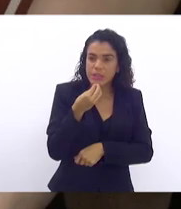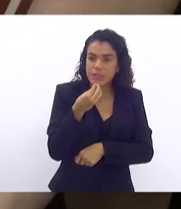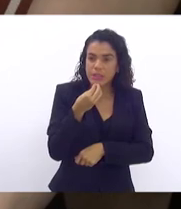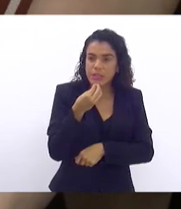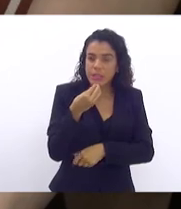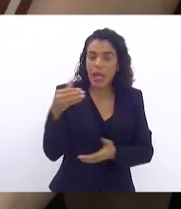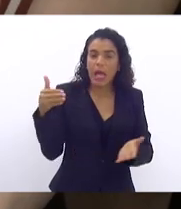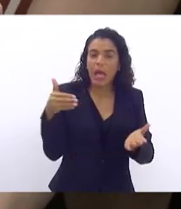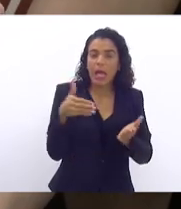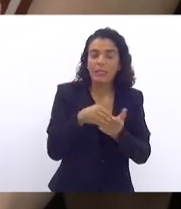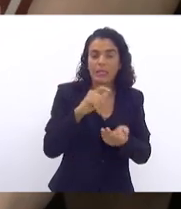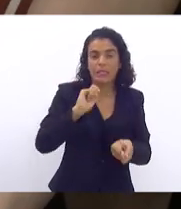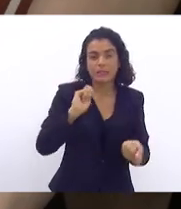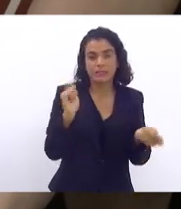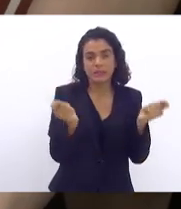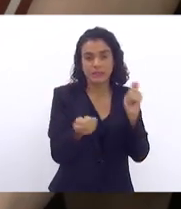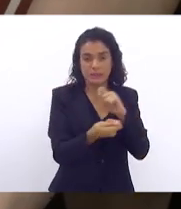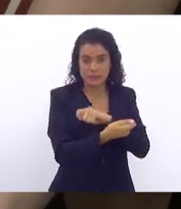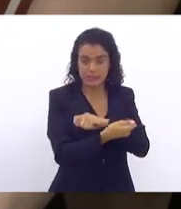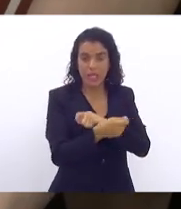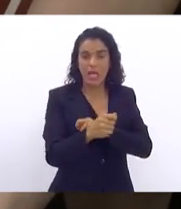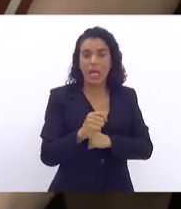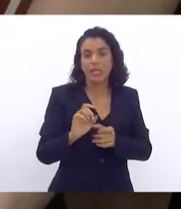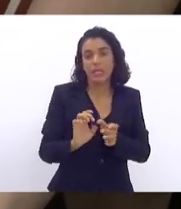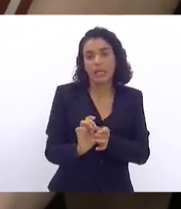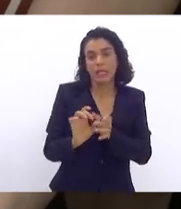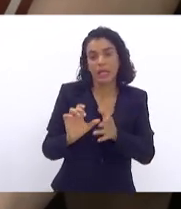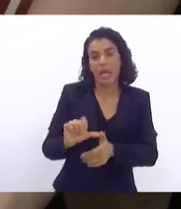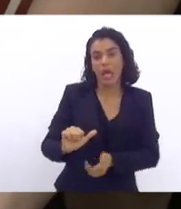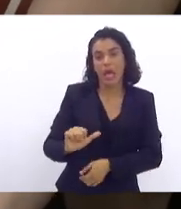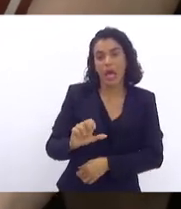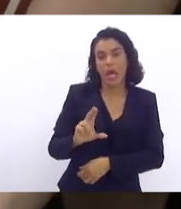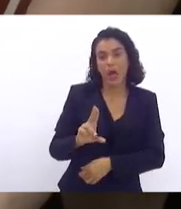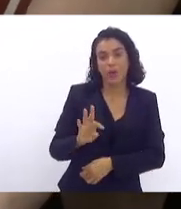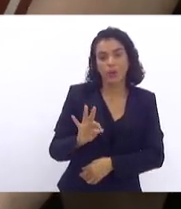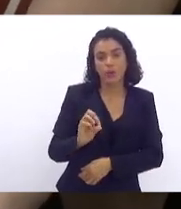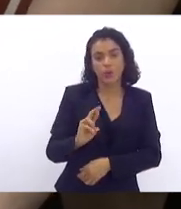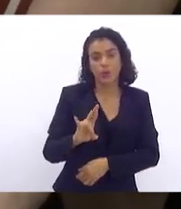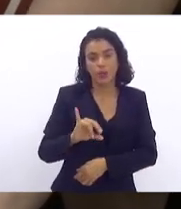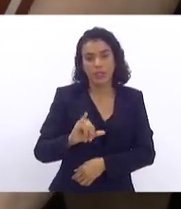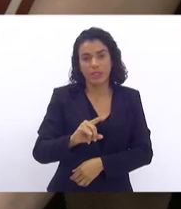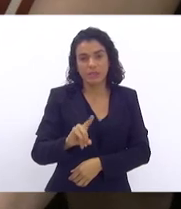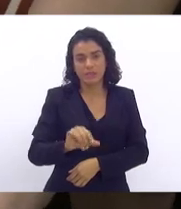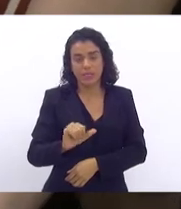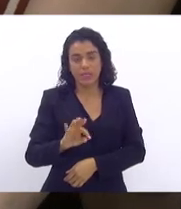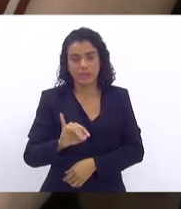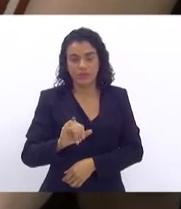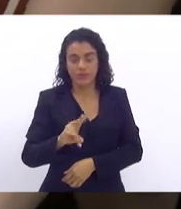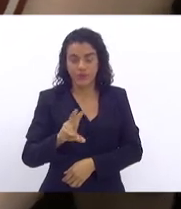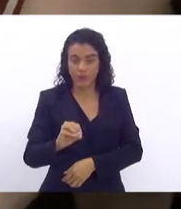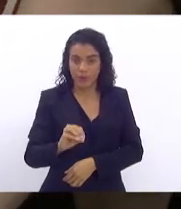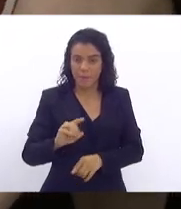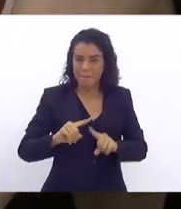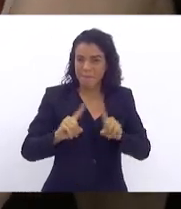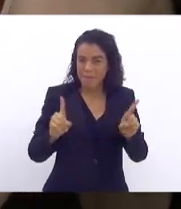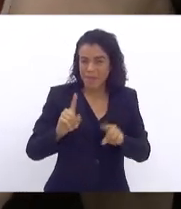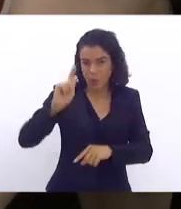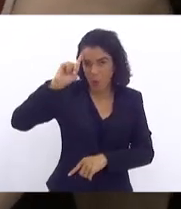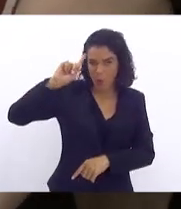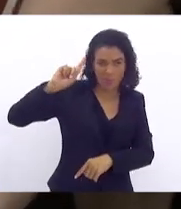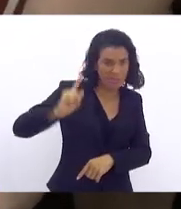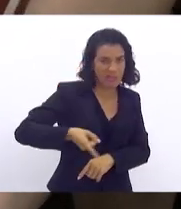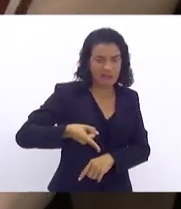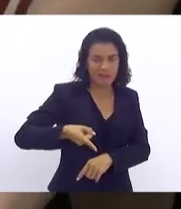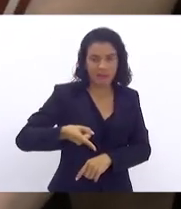até transformar em autorizativo. Agora, como determinativo, eu acho... Mas está autorizando,